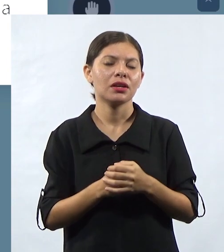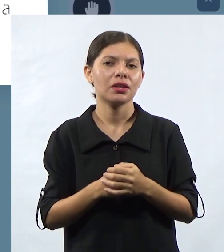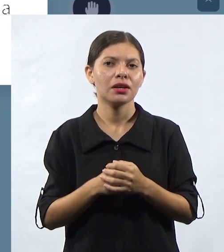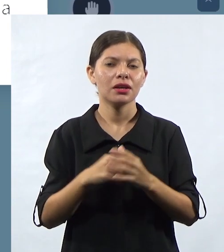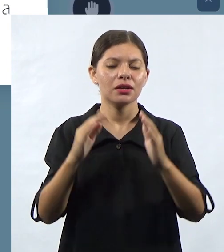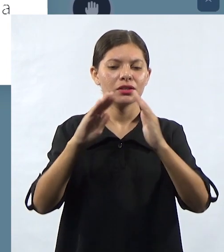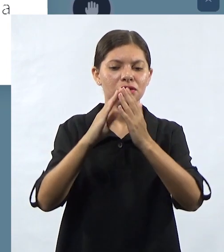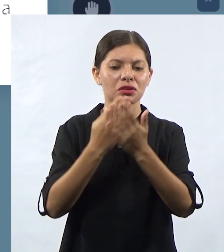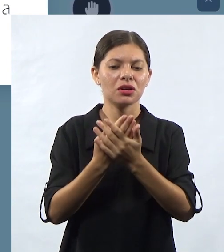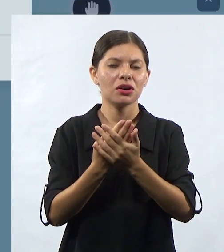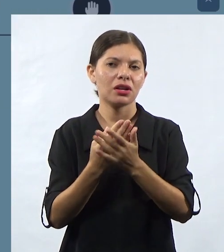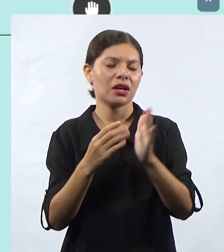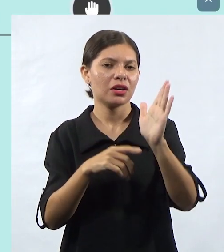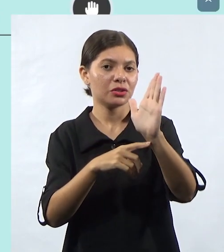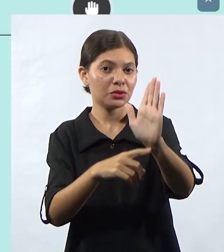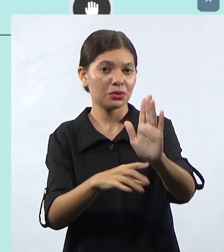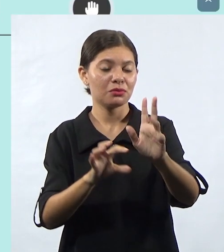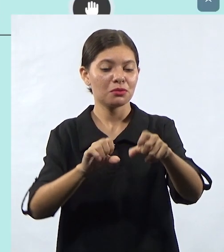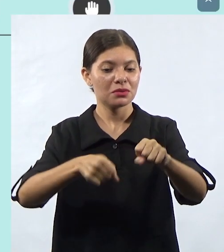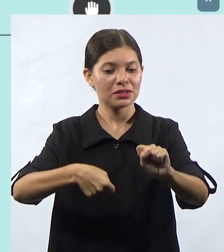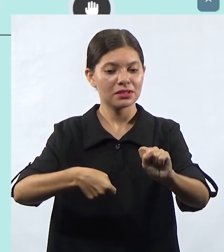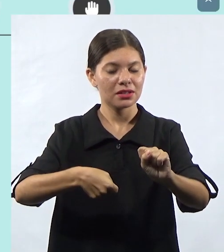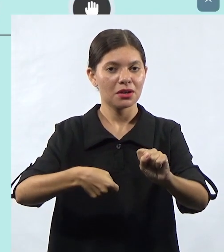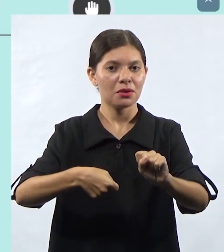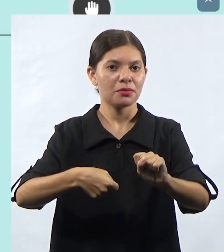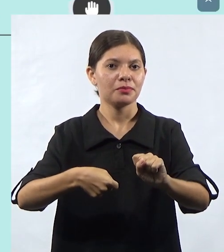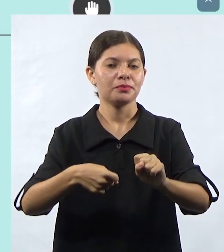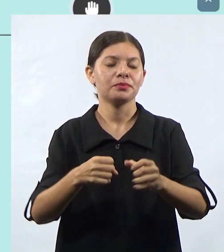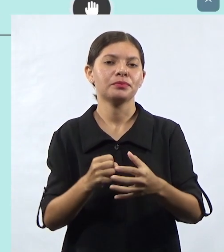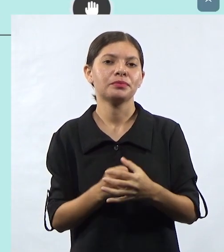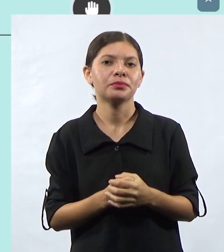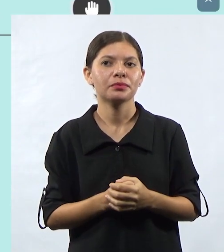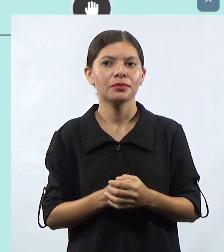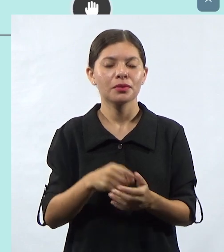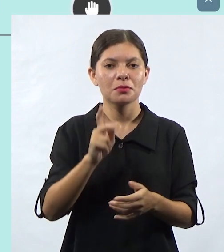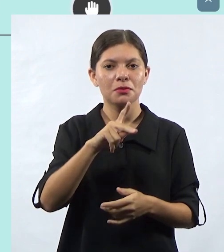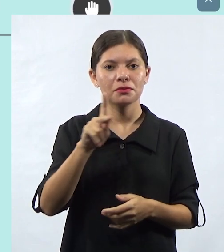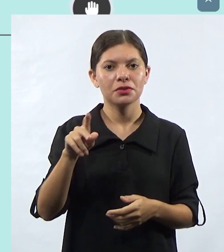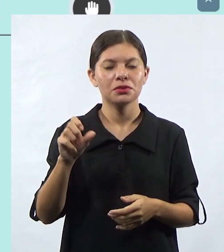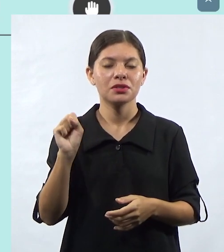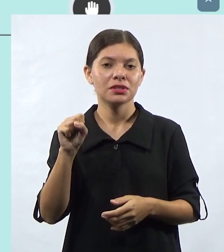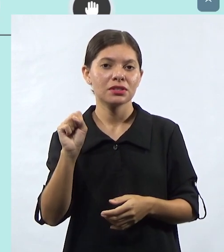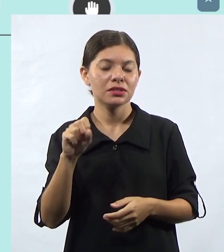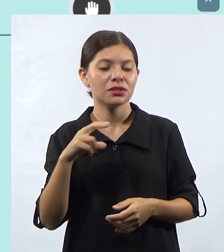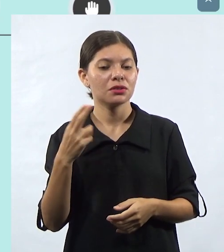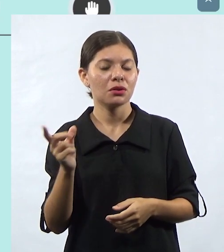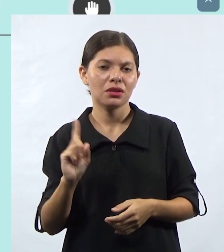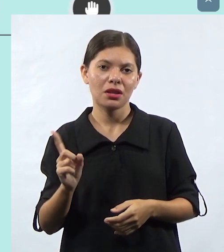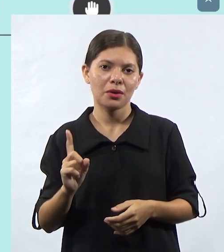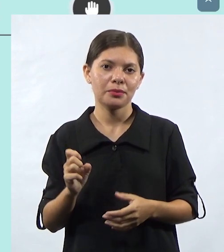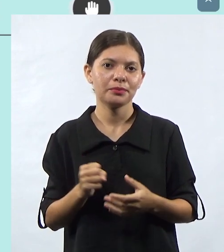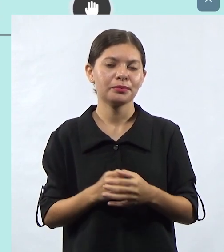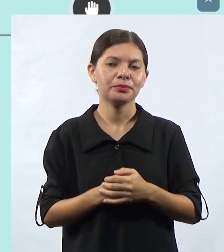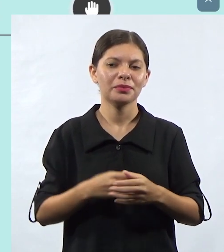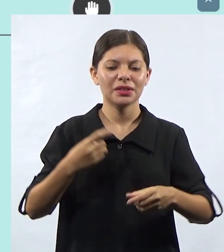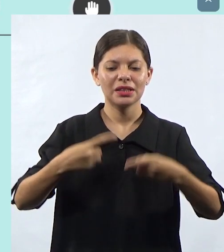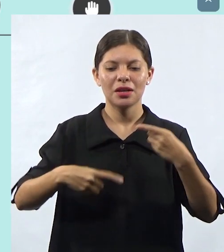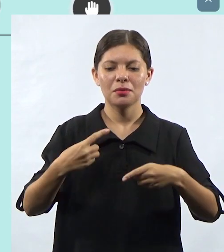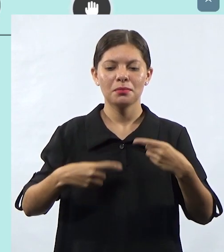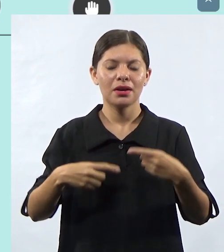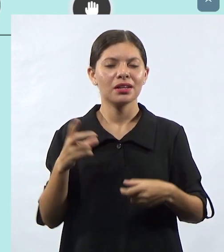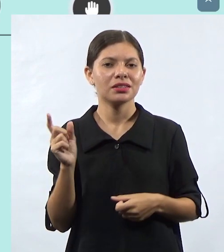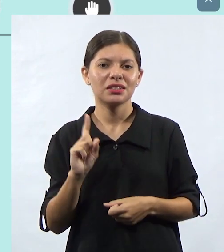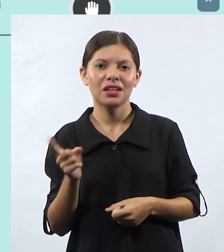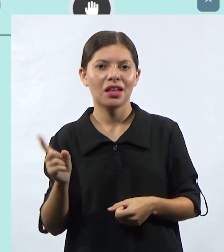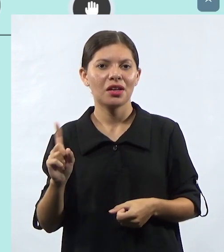com a formação de professores? Sim ou não? Aí eu não estou gerando debate, não tem necessidade de ter o grupo.